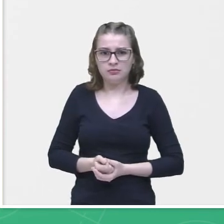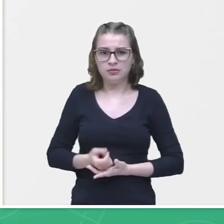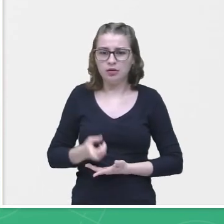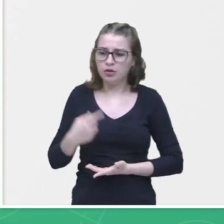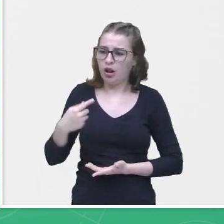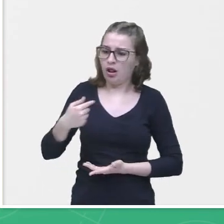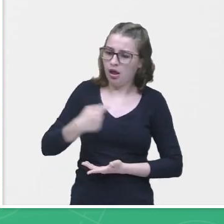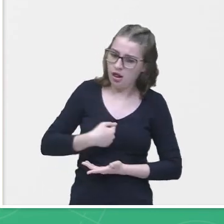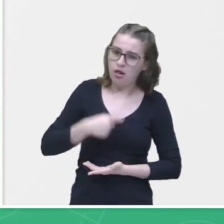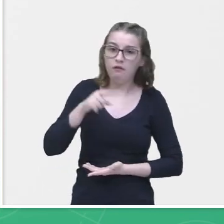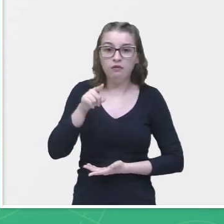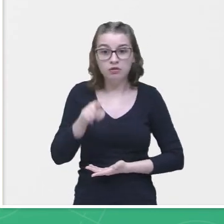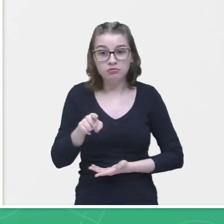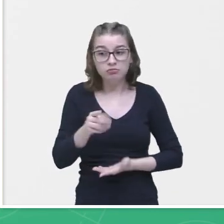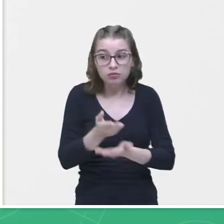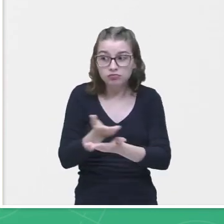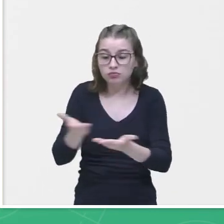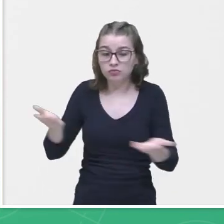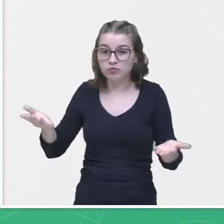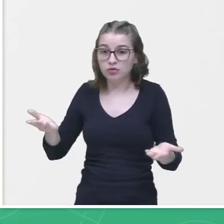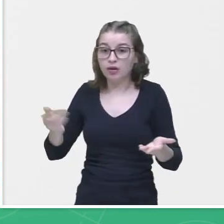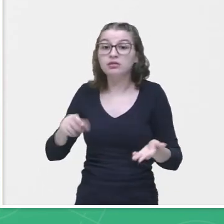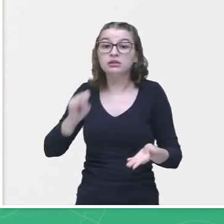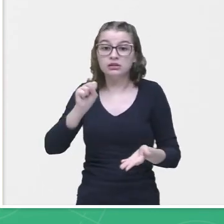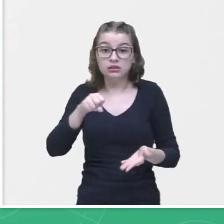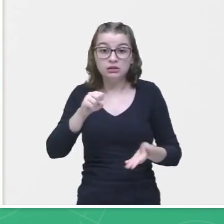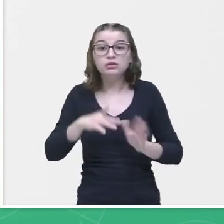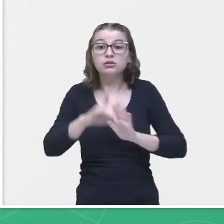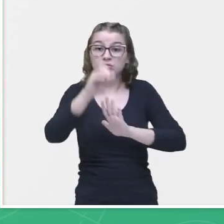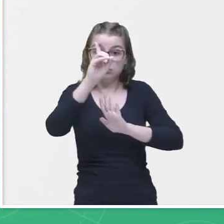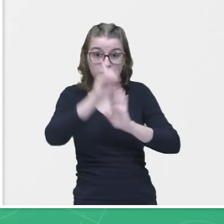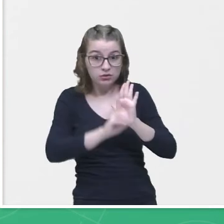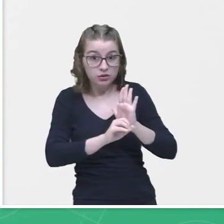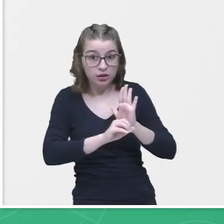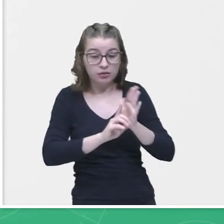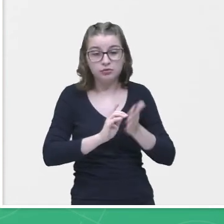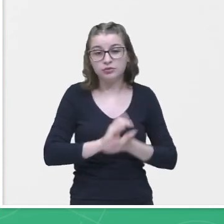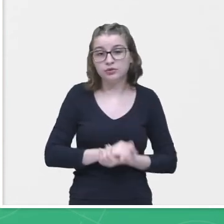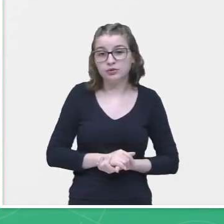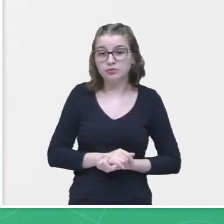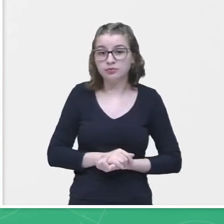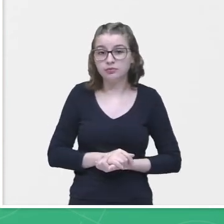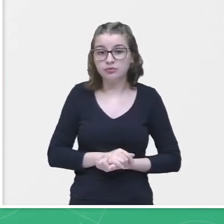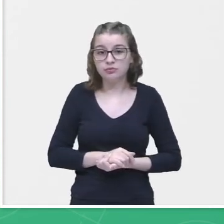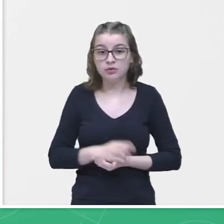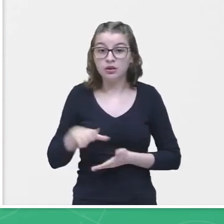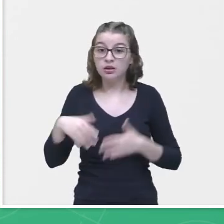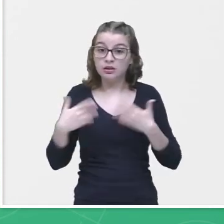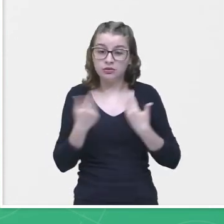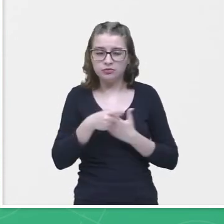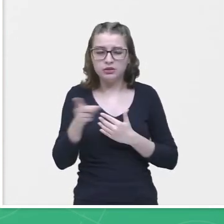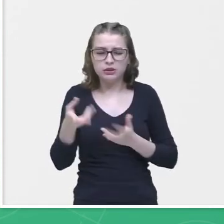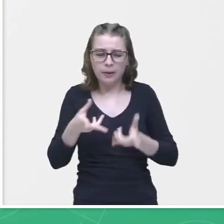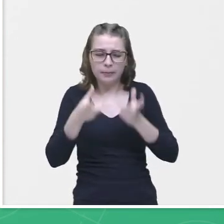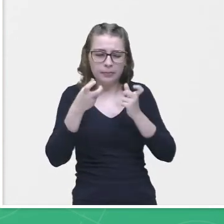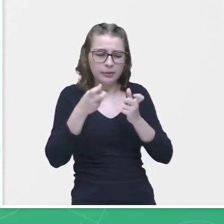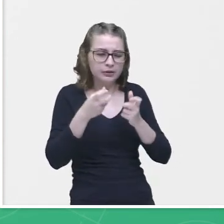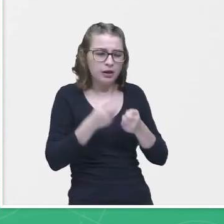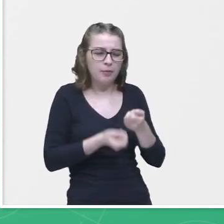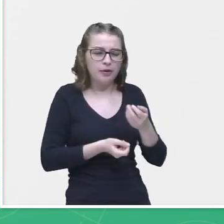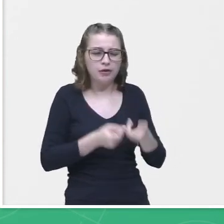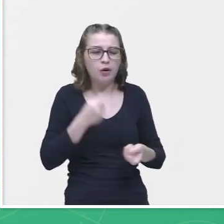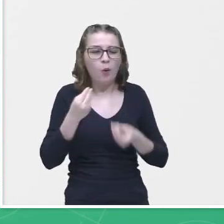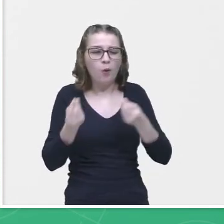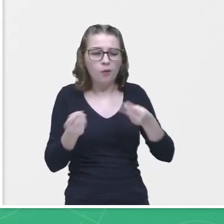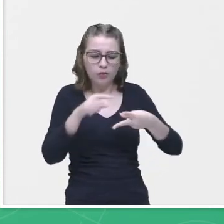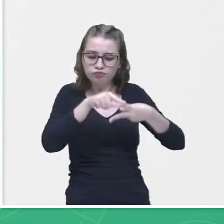você temos direito. Então, observe que os dois primeiros momentos você já está observando as duas alternativas que causaram certa